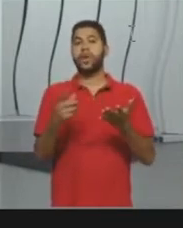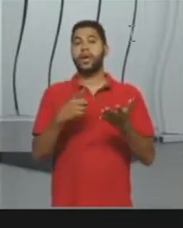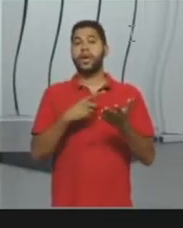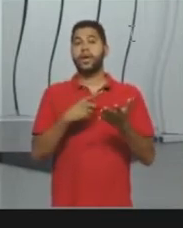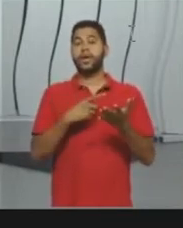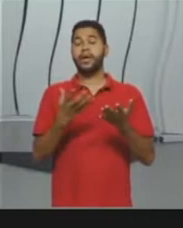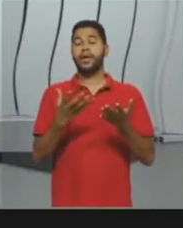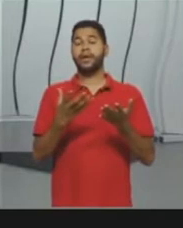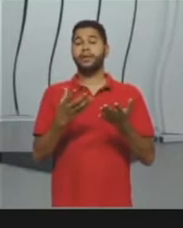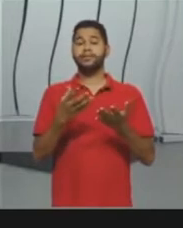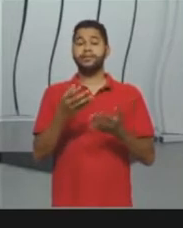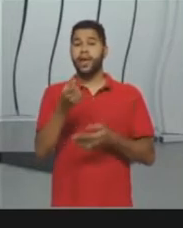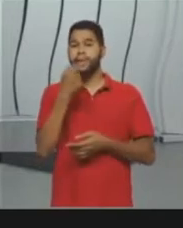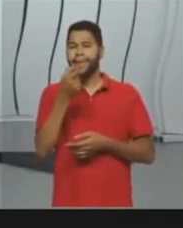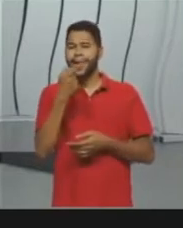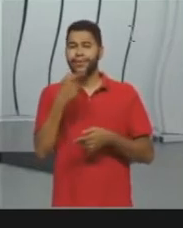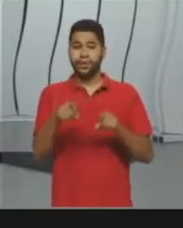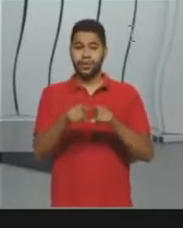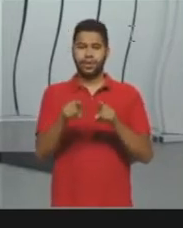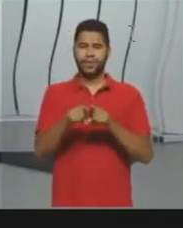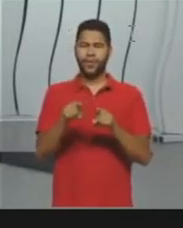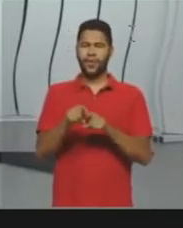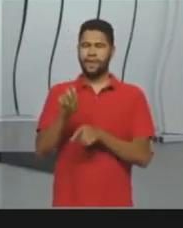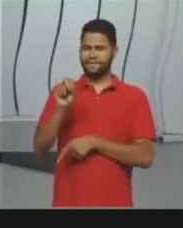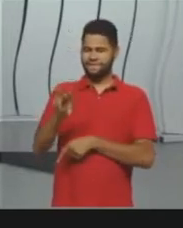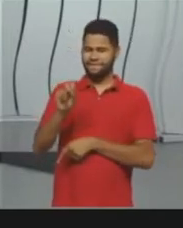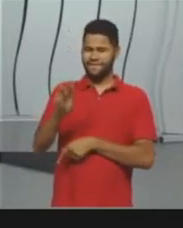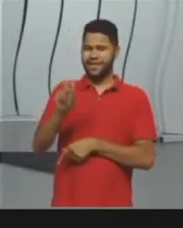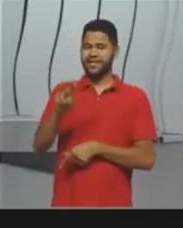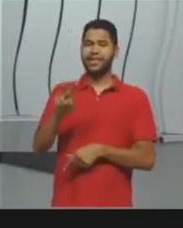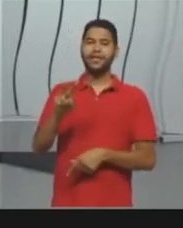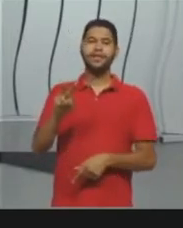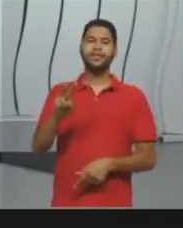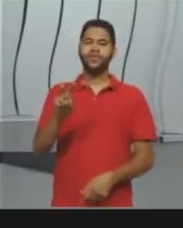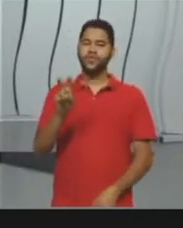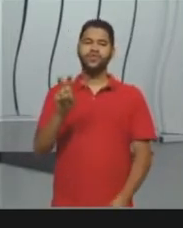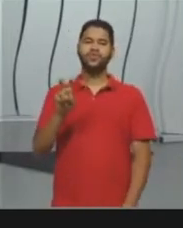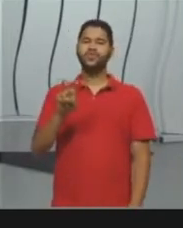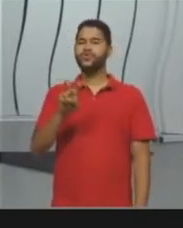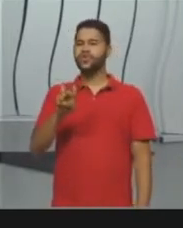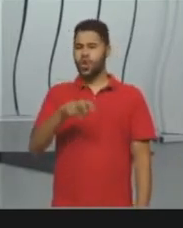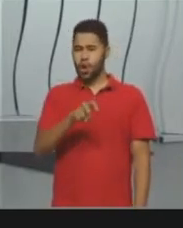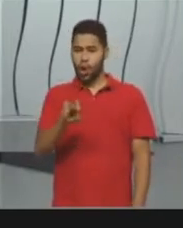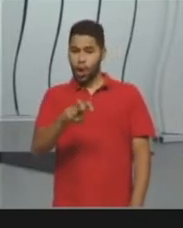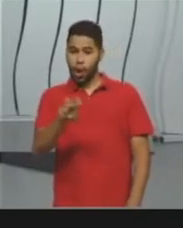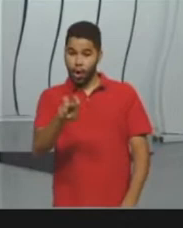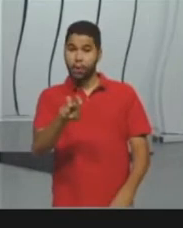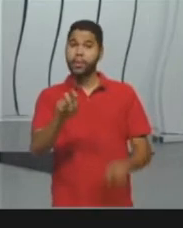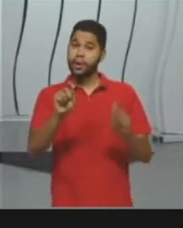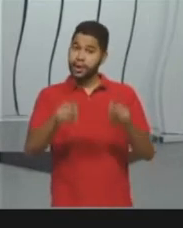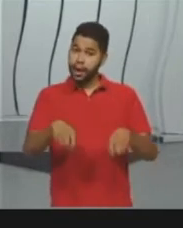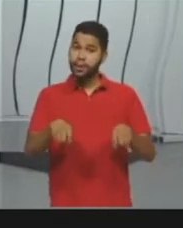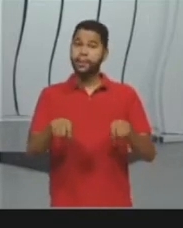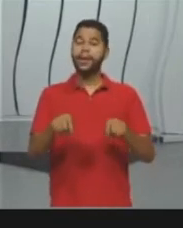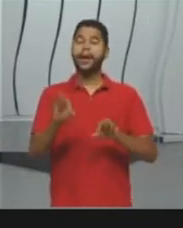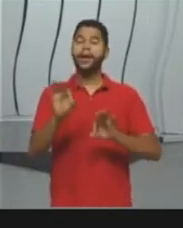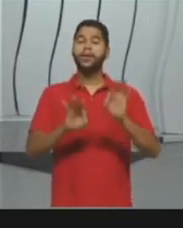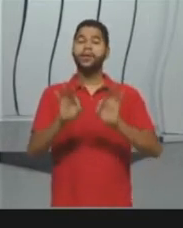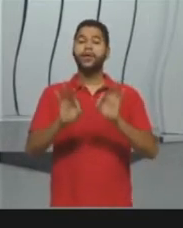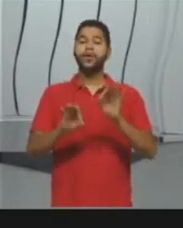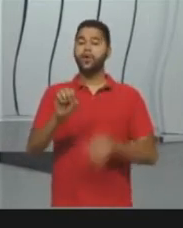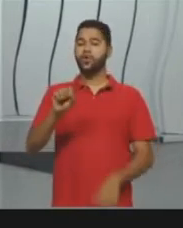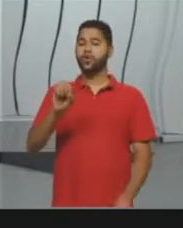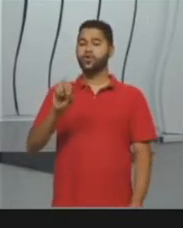de cobra. Veneno de cobra, ele é usado para fazer soro antiofídico. Existe veneno de cobra que é usado para fazer